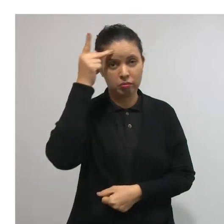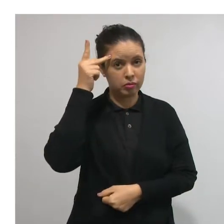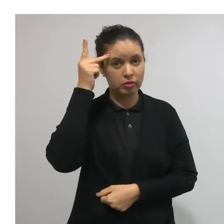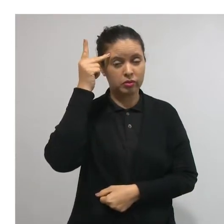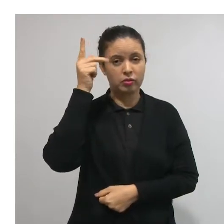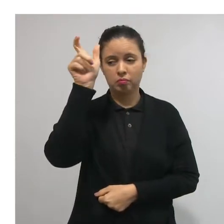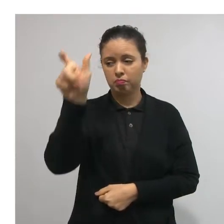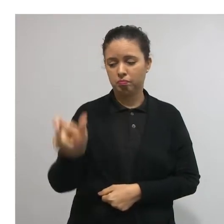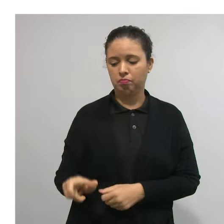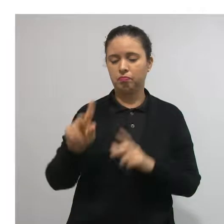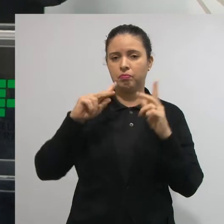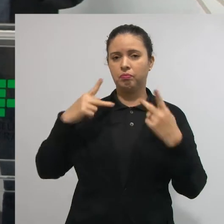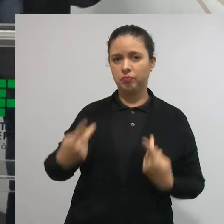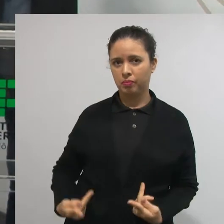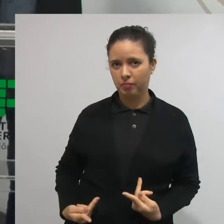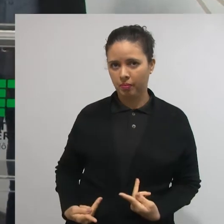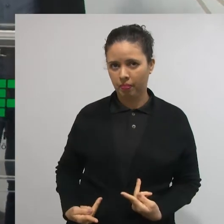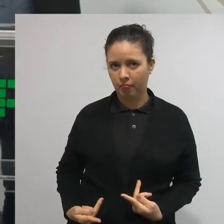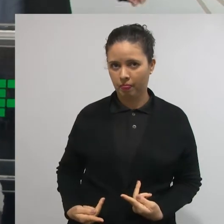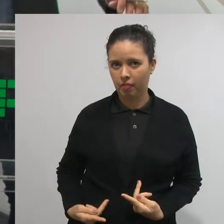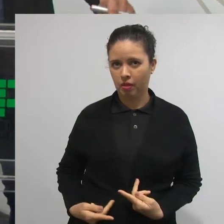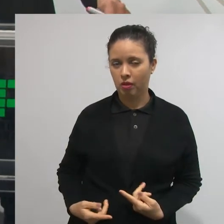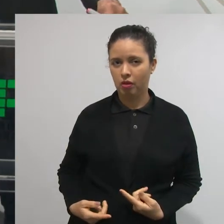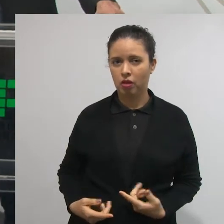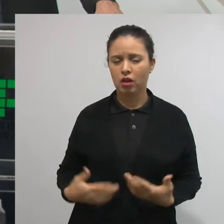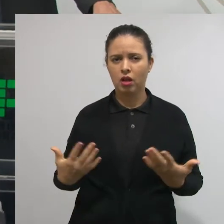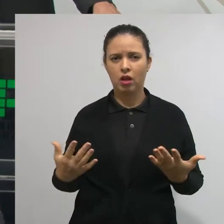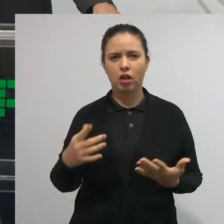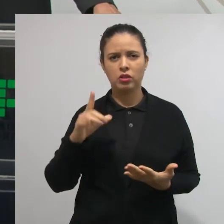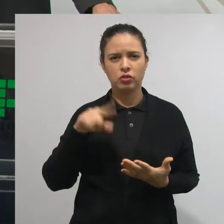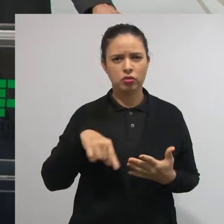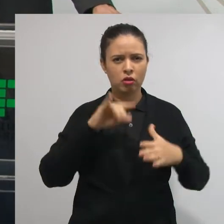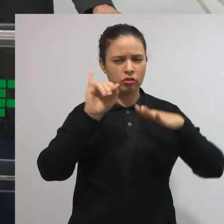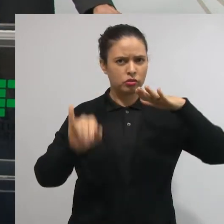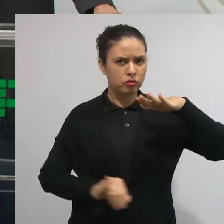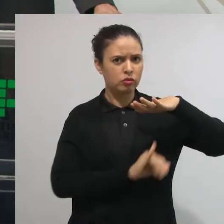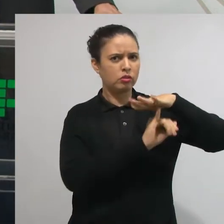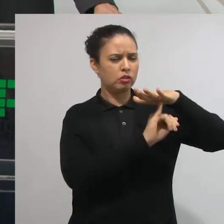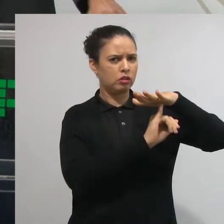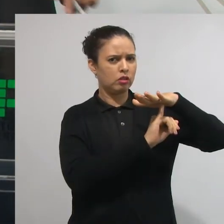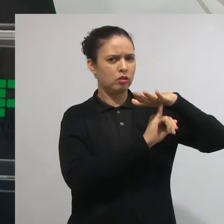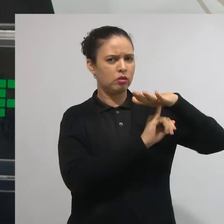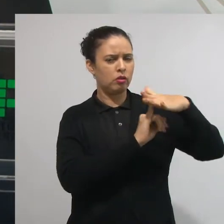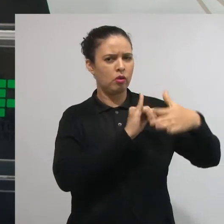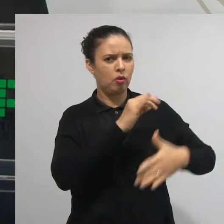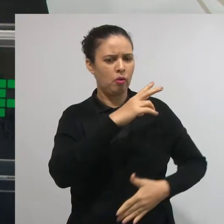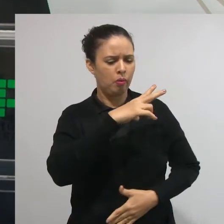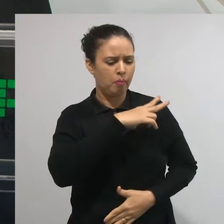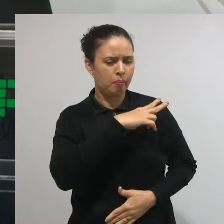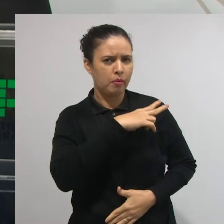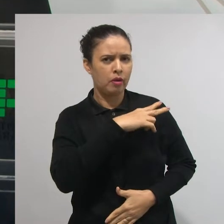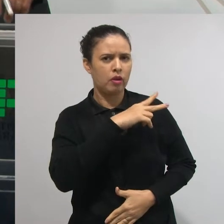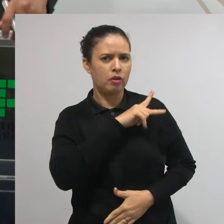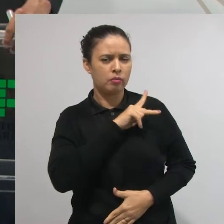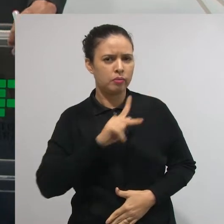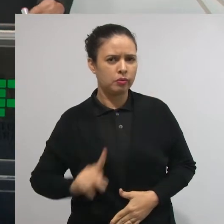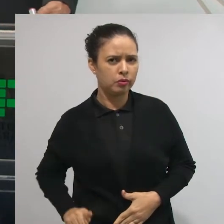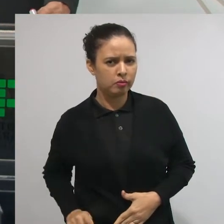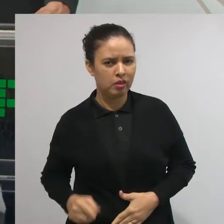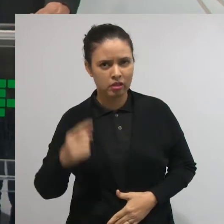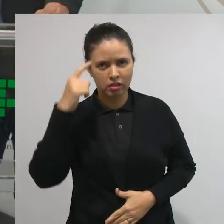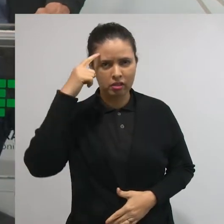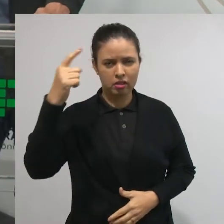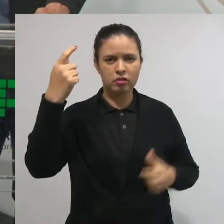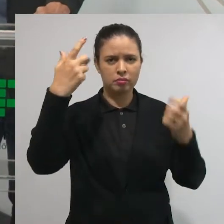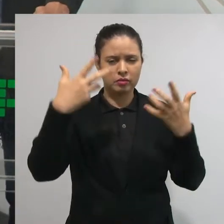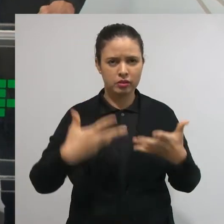pessoa humana? Olha para mim aqui, meu filho. Não é só organização que existe. Lembra que lá na nossa primeira unidade,